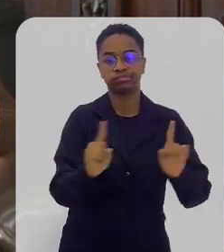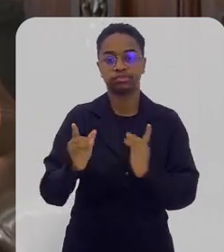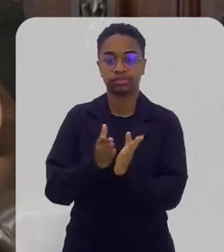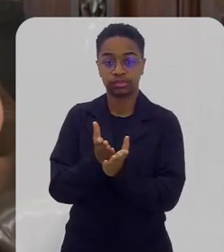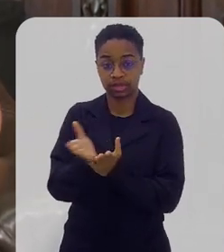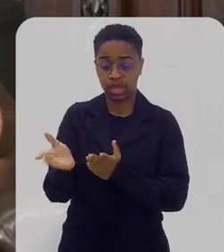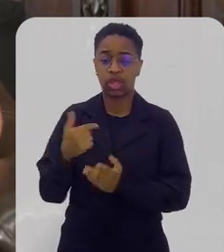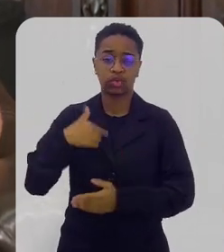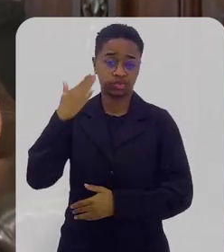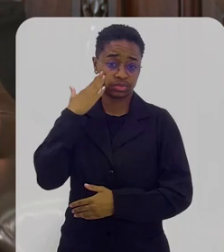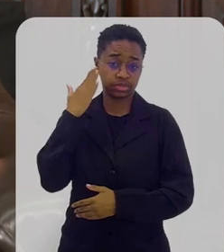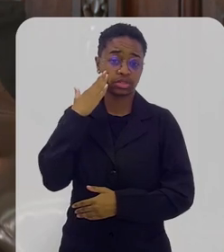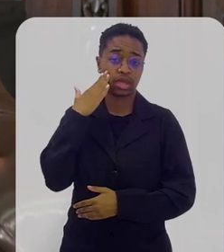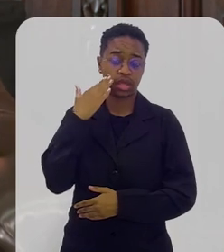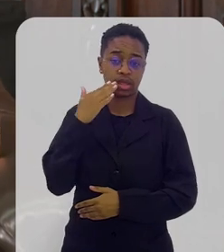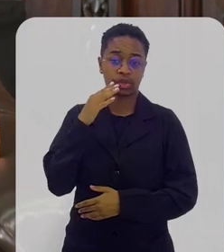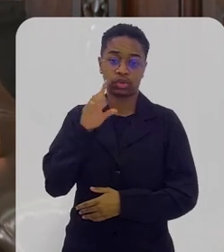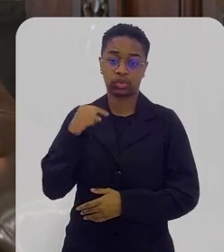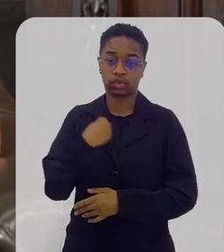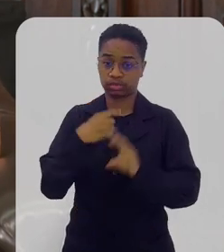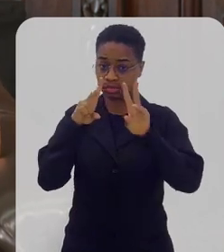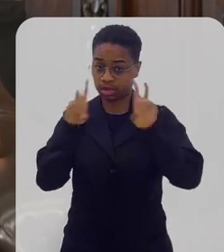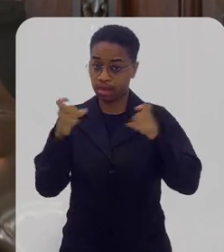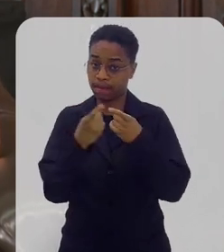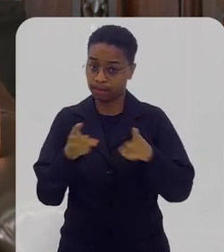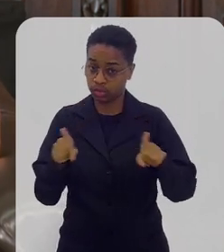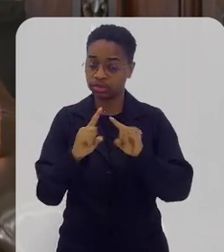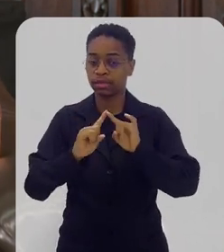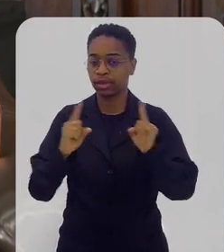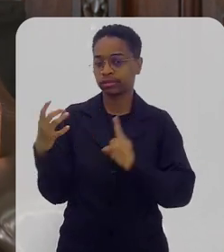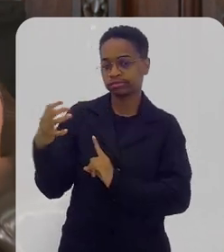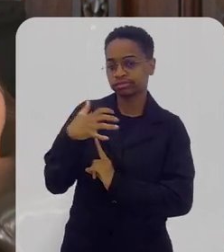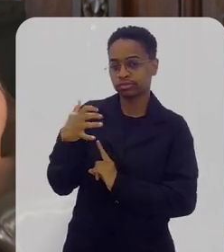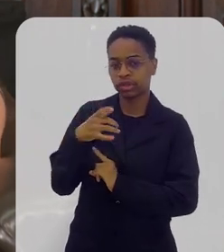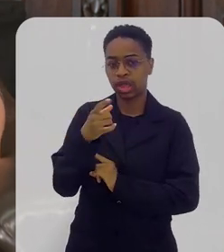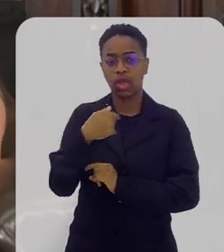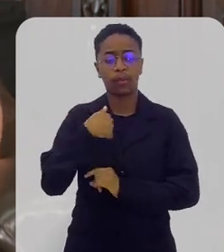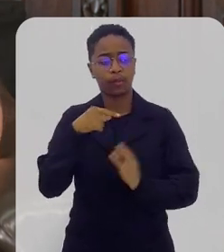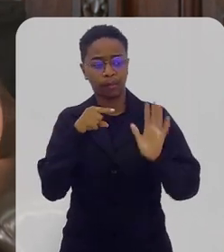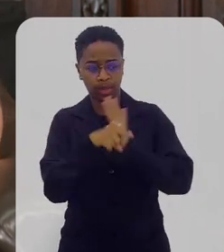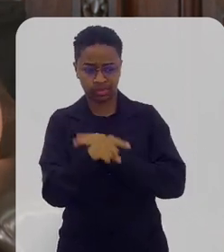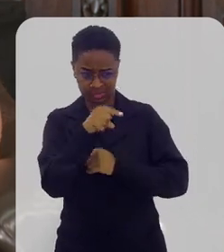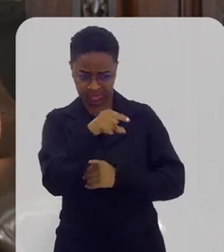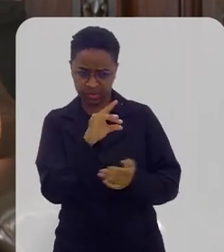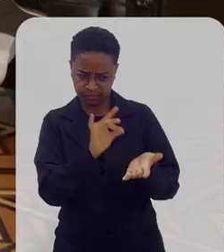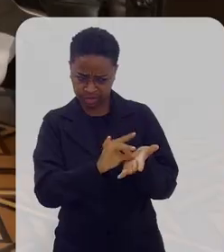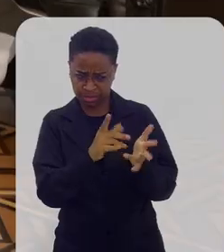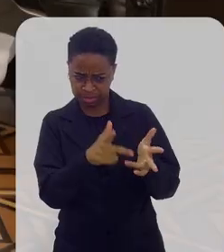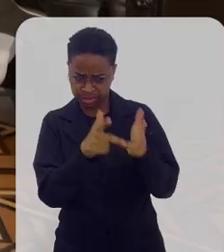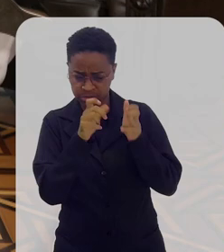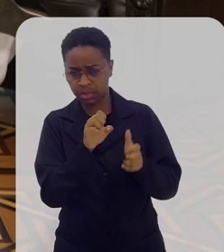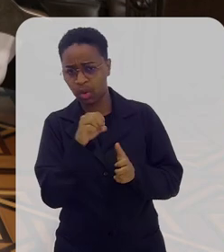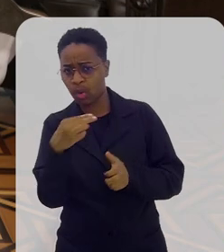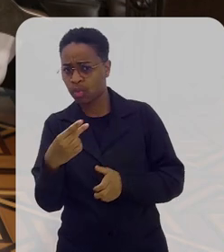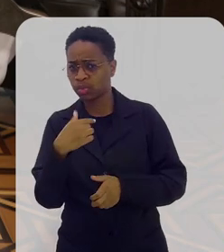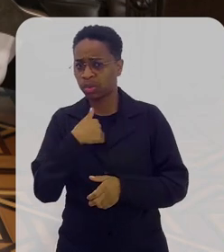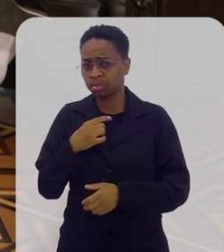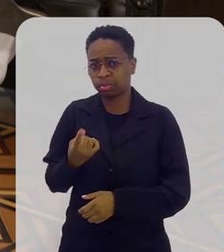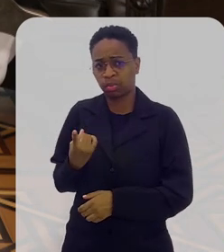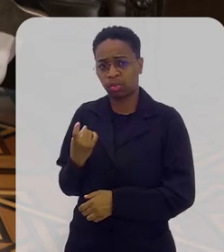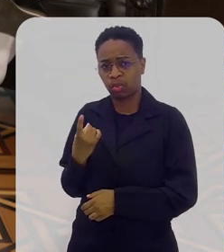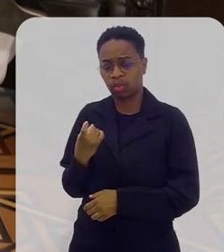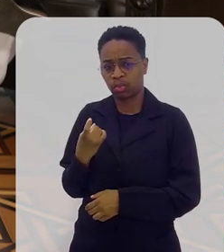mas isso atinge a todos nós. Jéssica, como é que é isso no teu coração? Isso é uma realidade? Ou é só eu que estou vendo